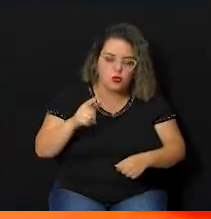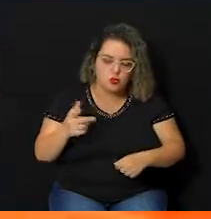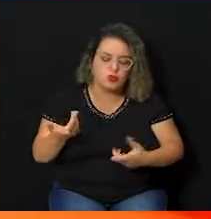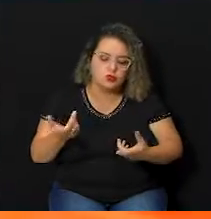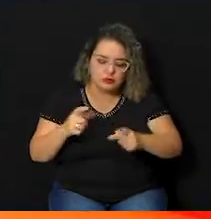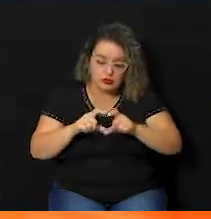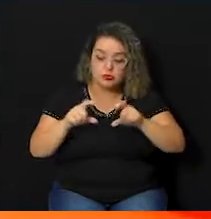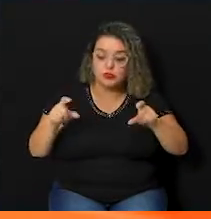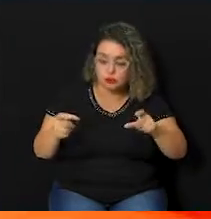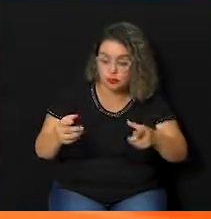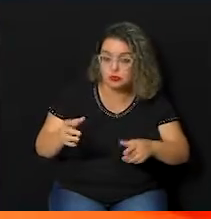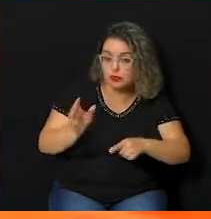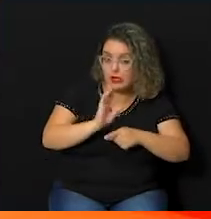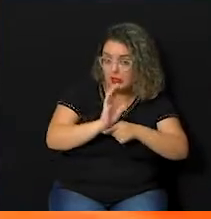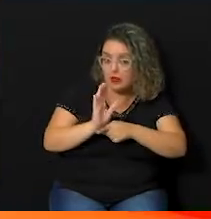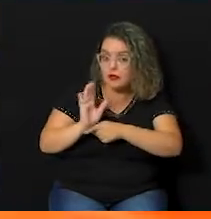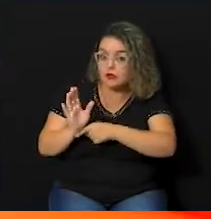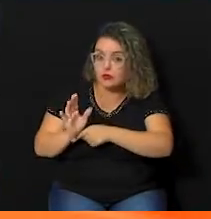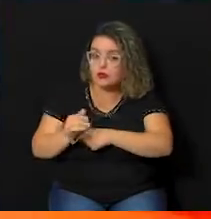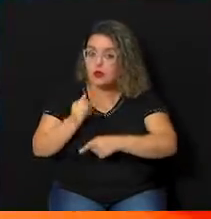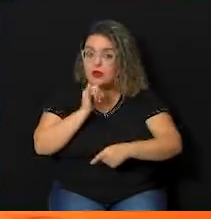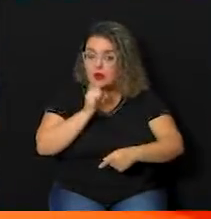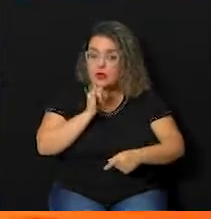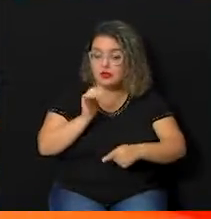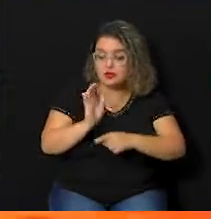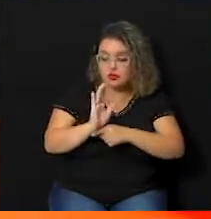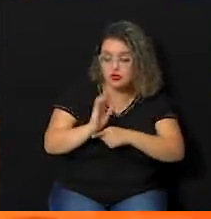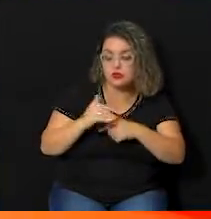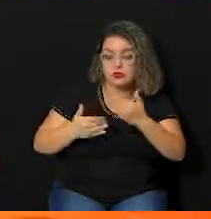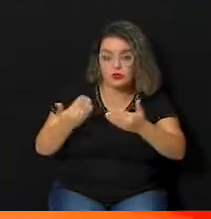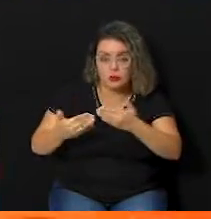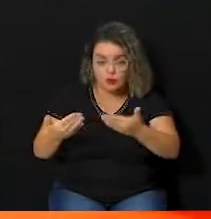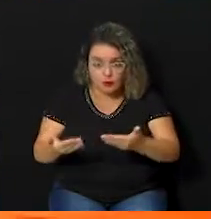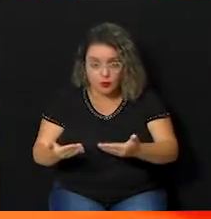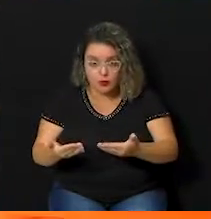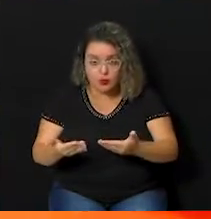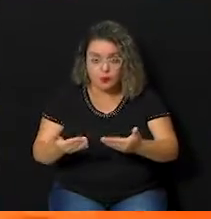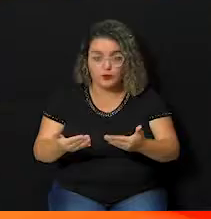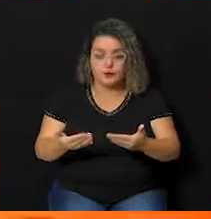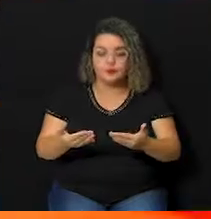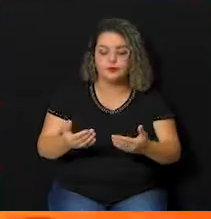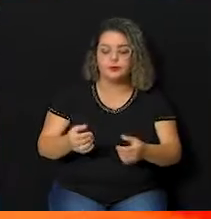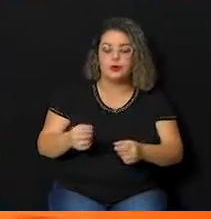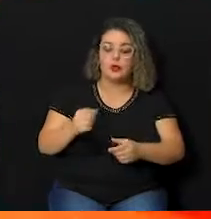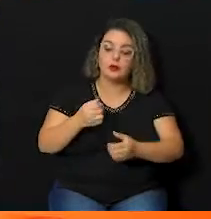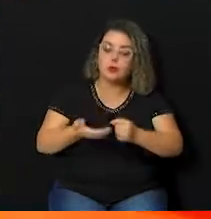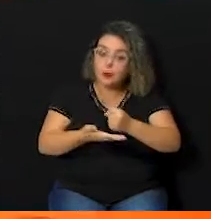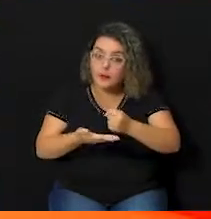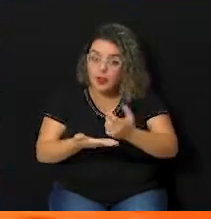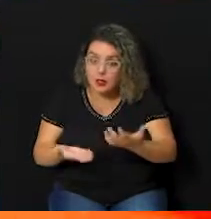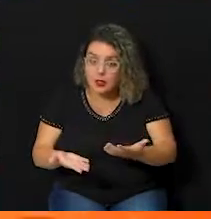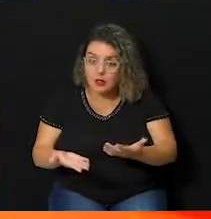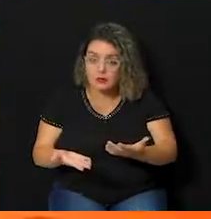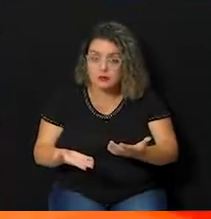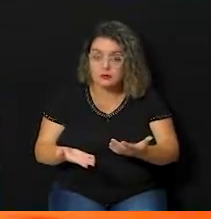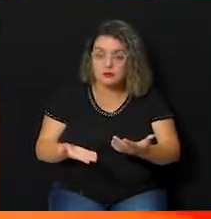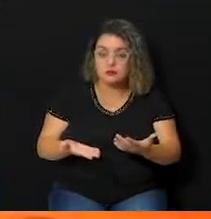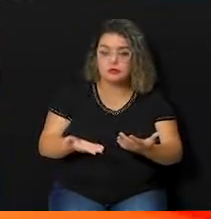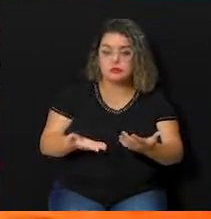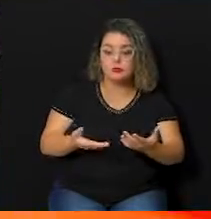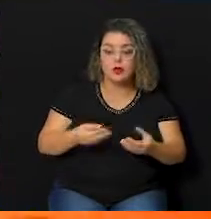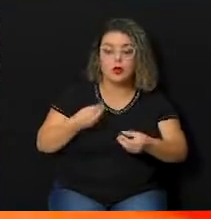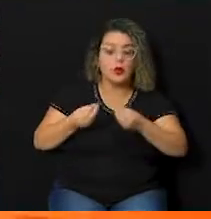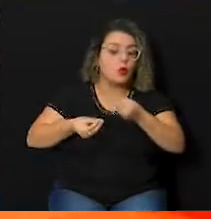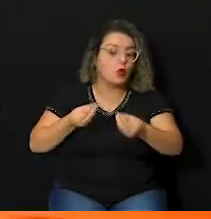tendo a linha narrativa do filme. E a partir que você tem aquele fio condutor, eu começo a ver as vertentes que aquilo pode